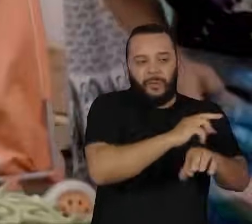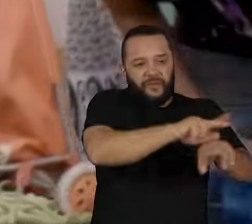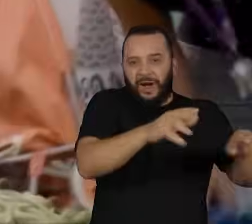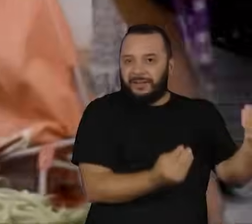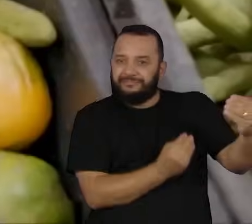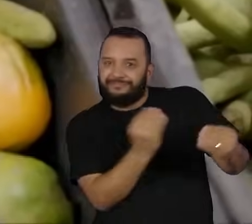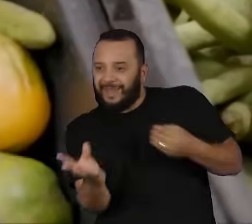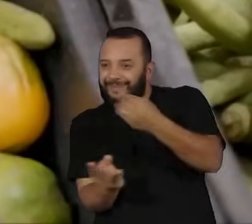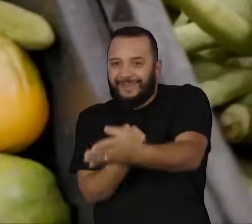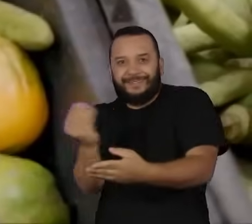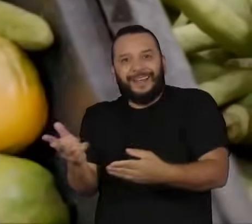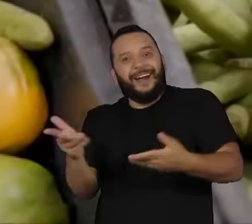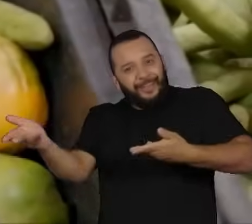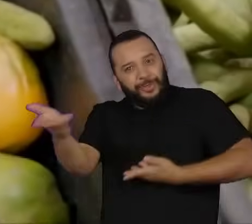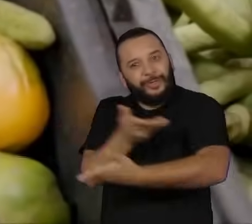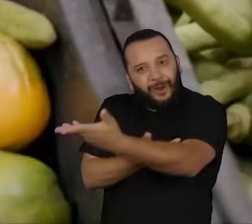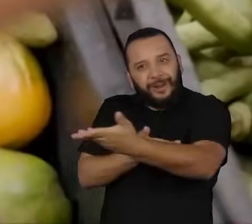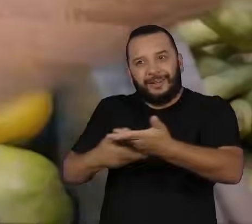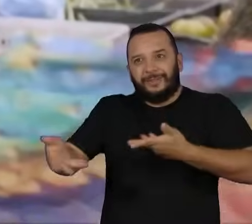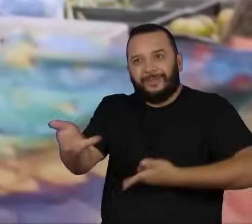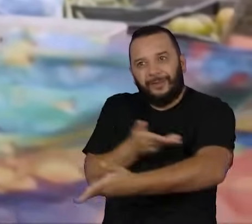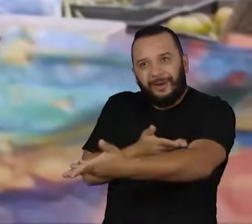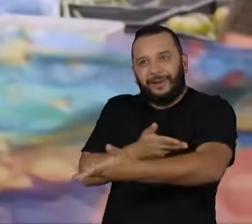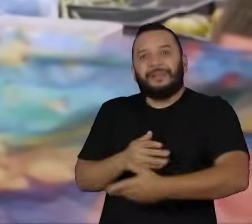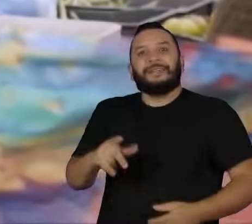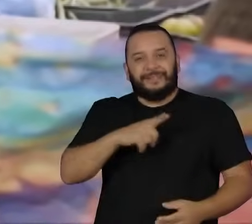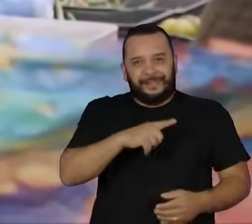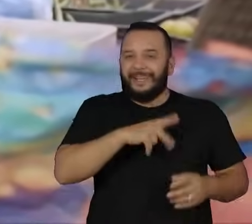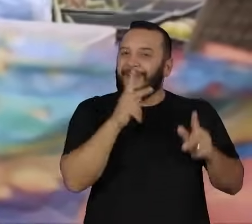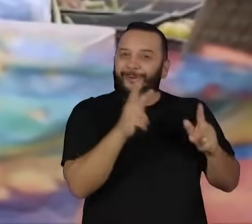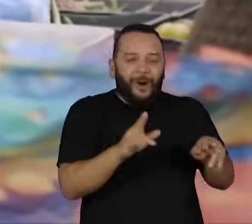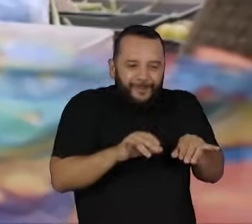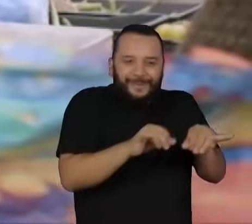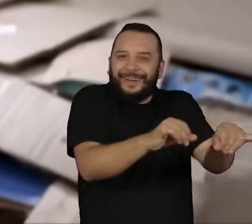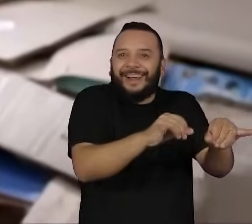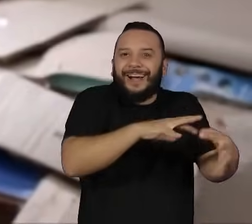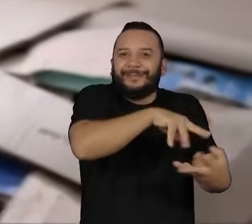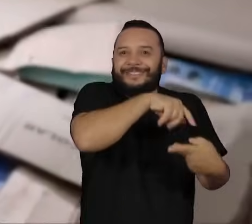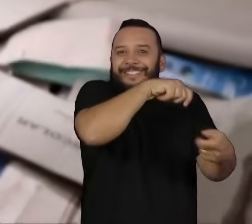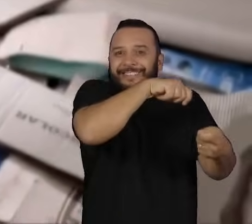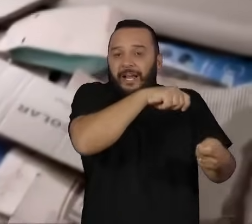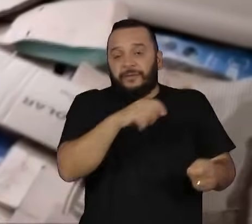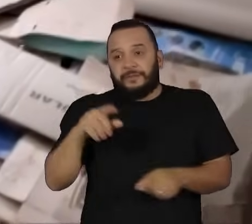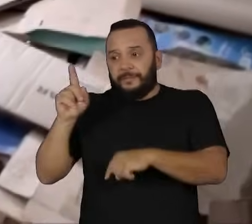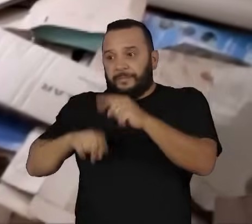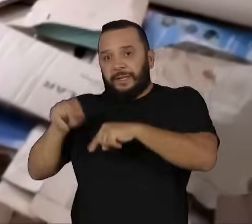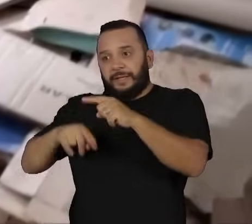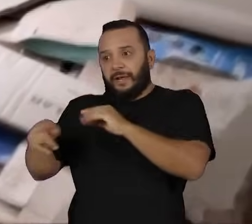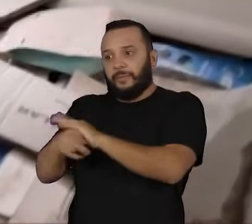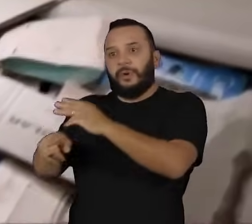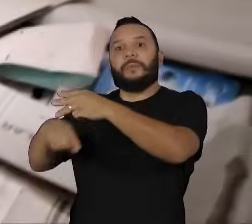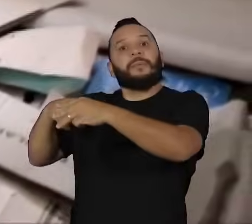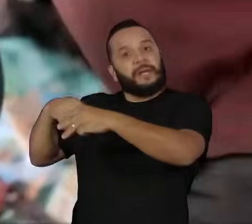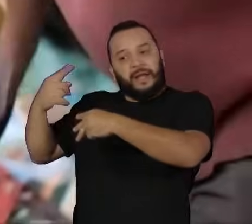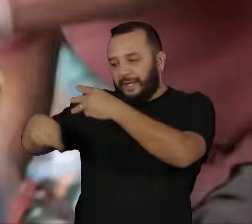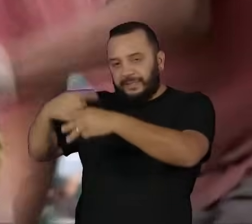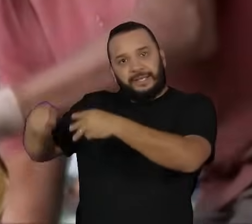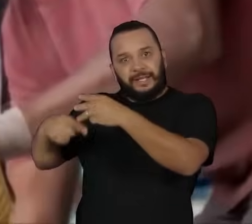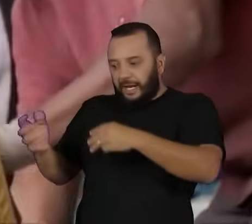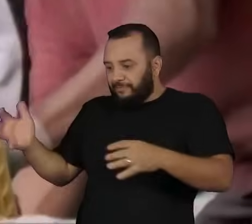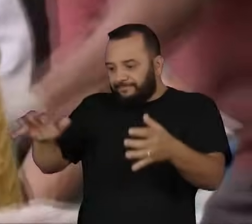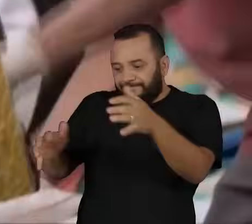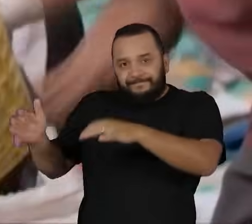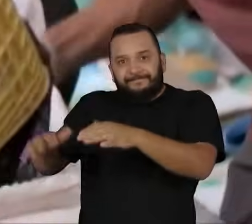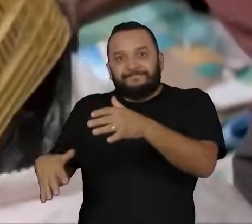mercadinho sustentável, aonde a pessoa leva o seu material reciclável que ela separa durante a semana, é pesado